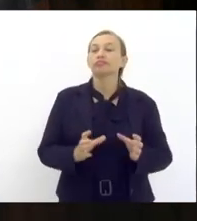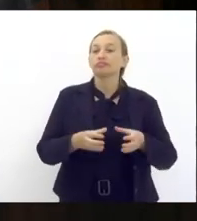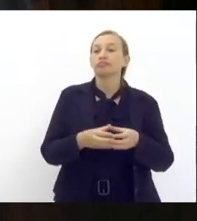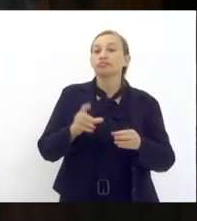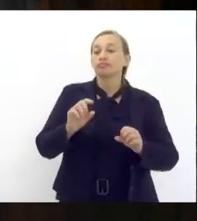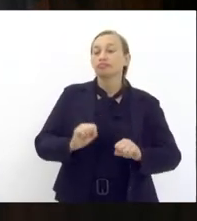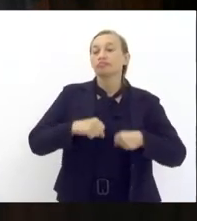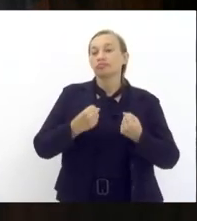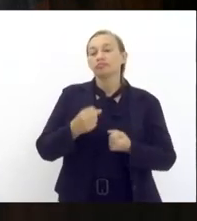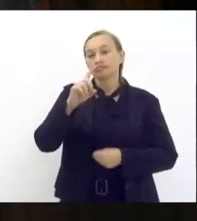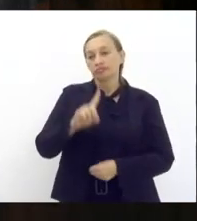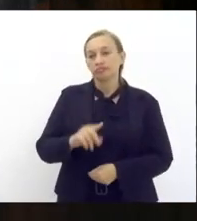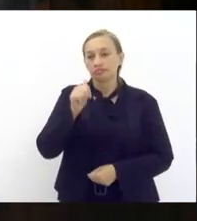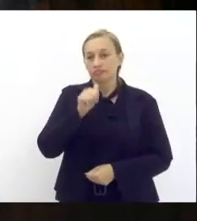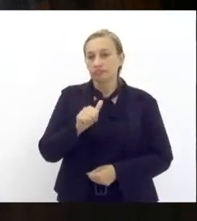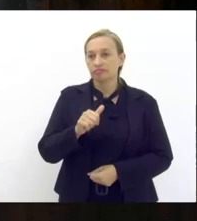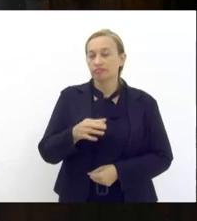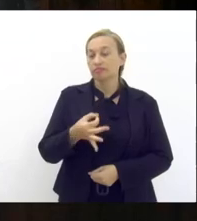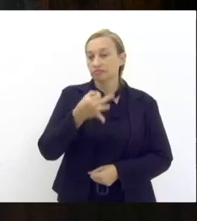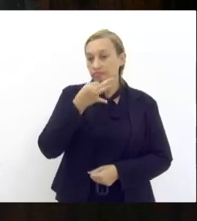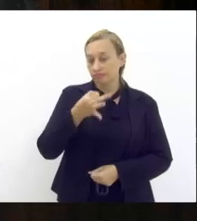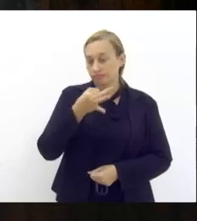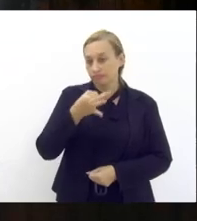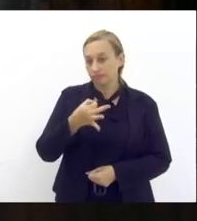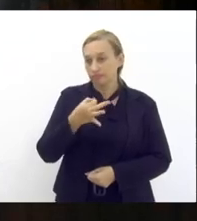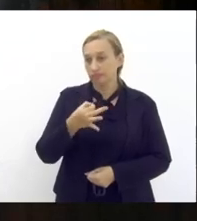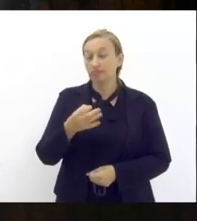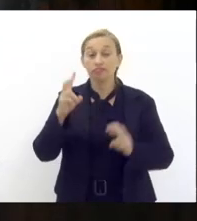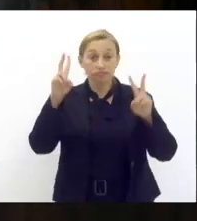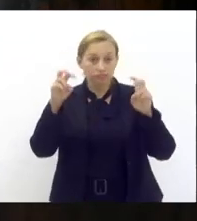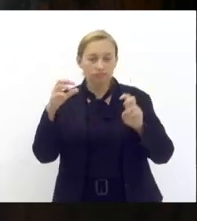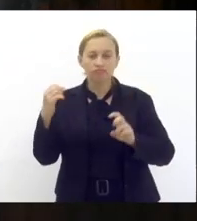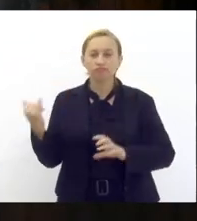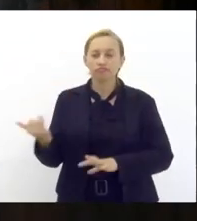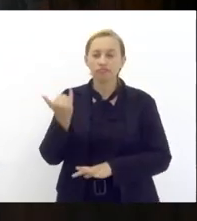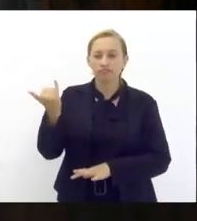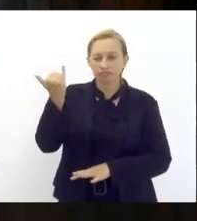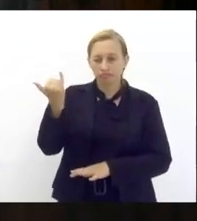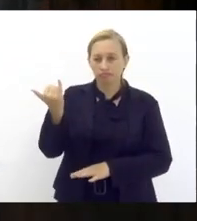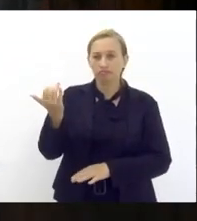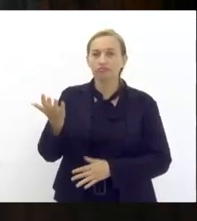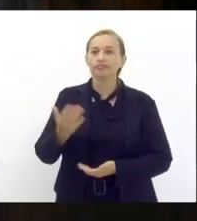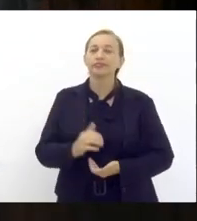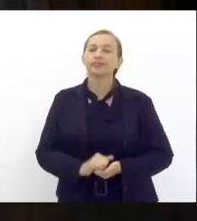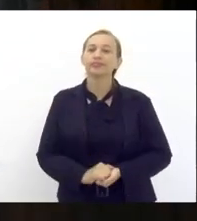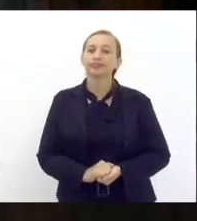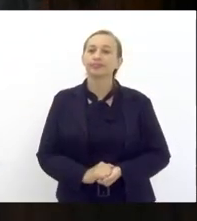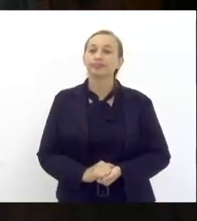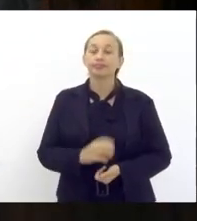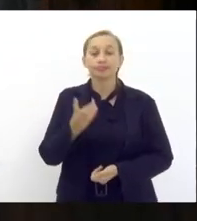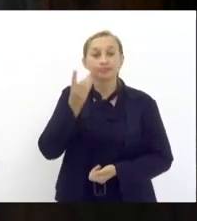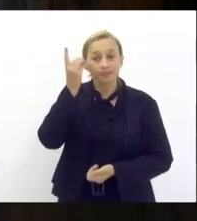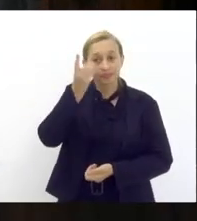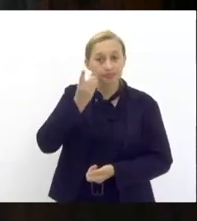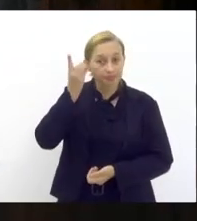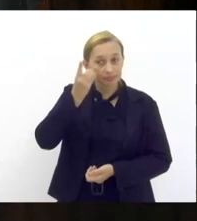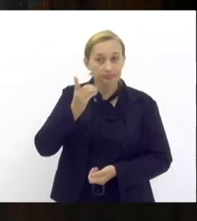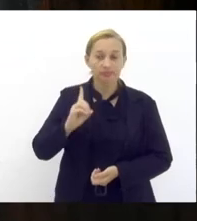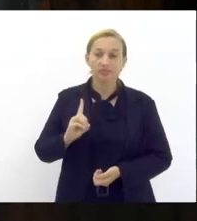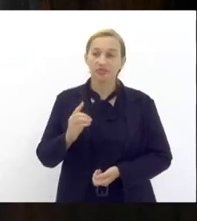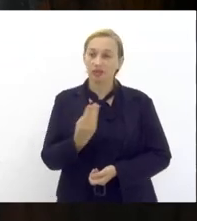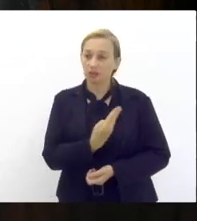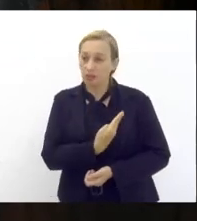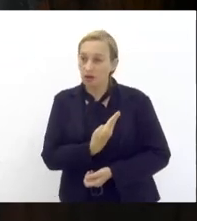Mulher pudesse dar o parecer diante de um tema tão fundamental e importante. A deputada Dani Balbi,